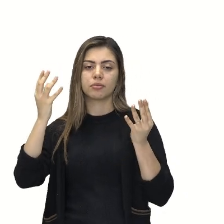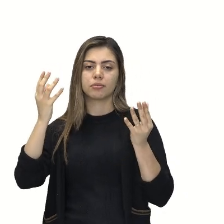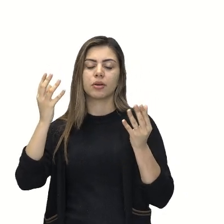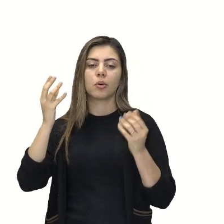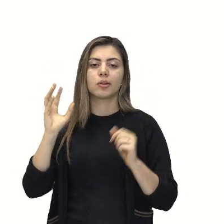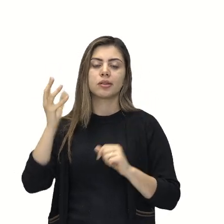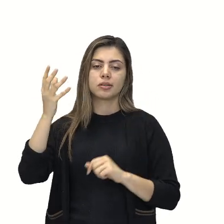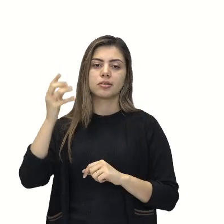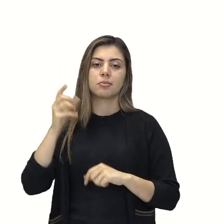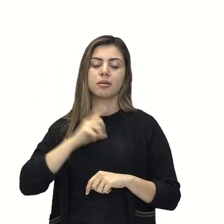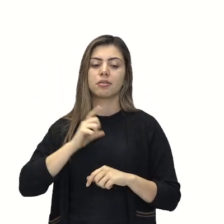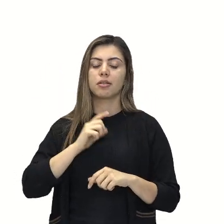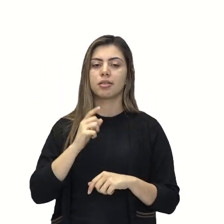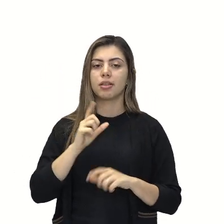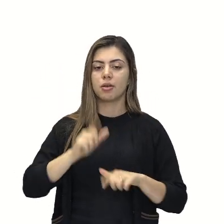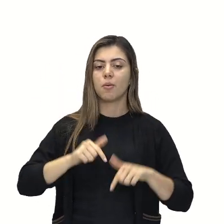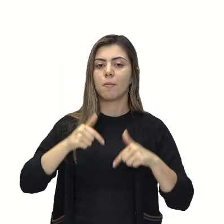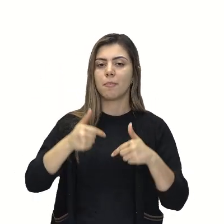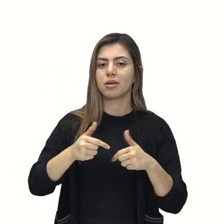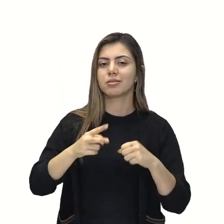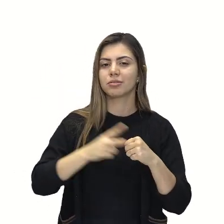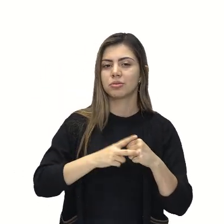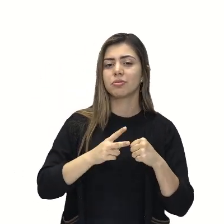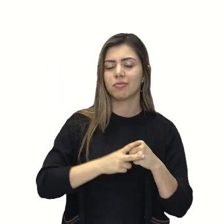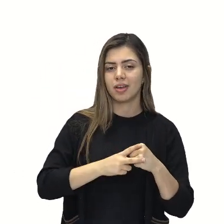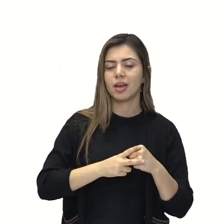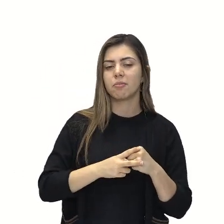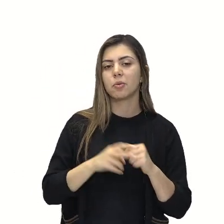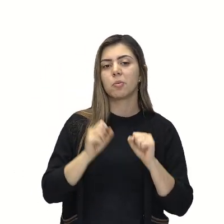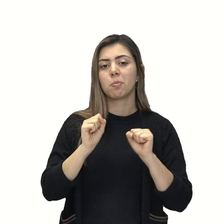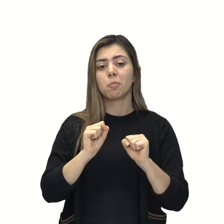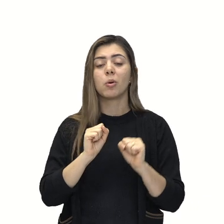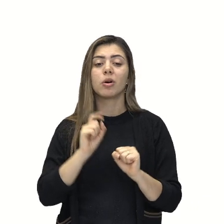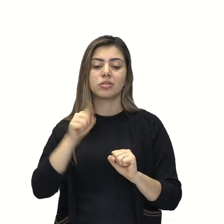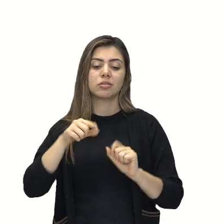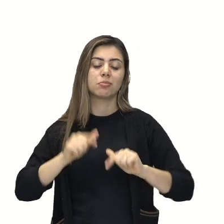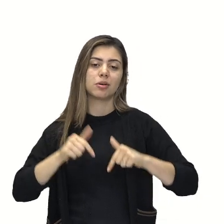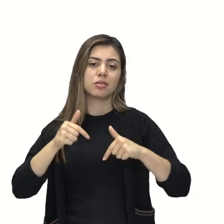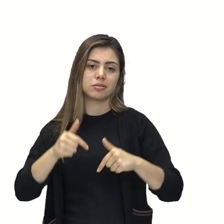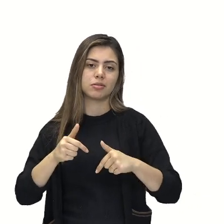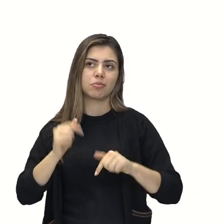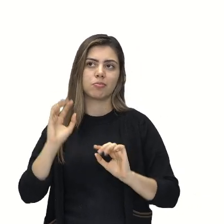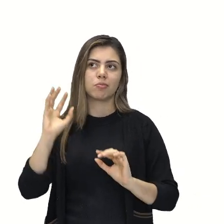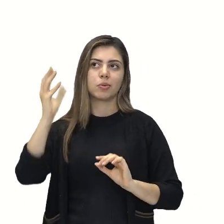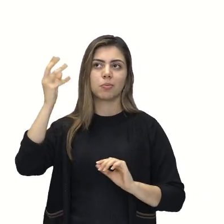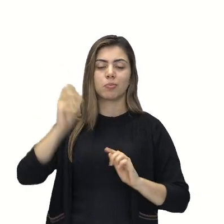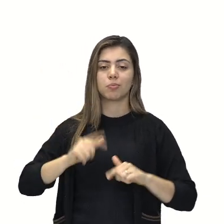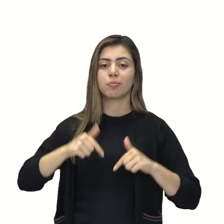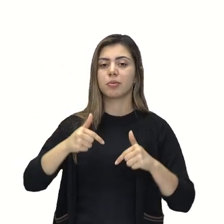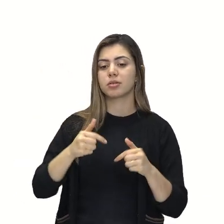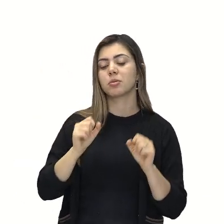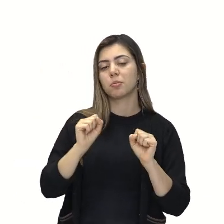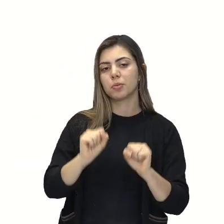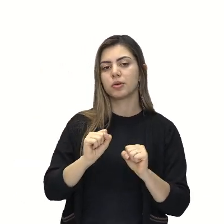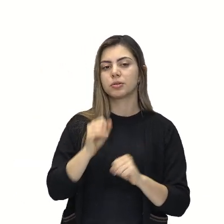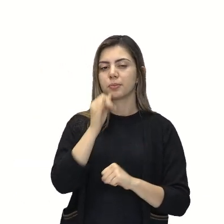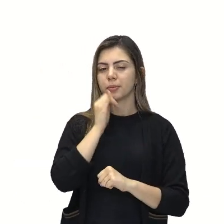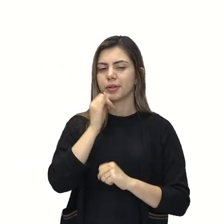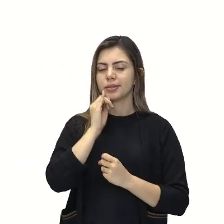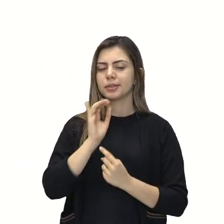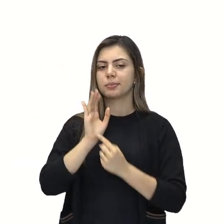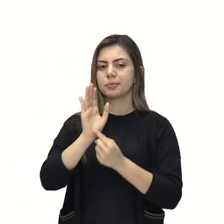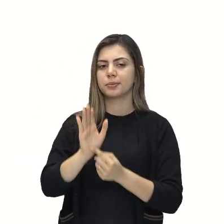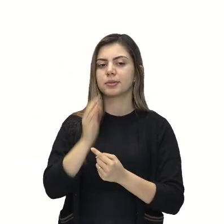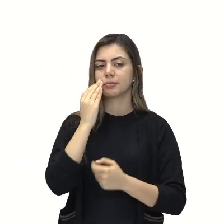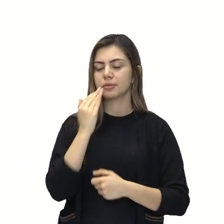da ação verbal, vai produzir uma ação. Então, acompanhe aí,